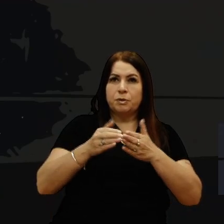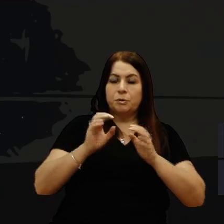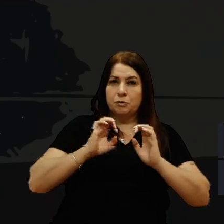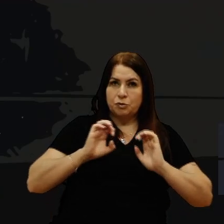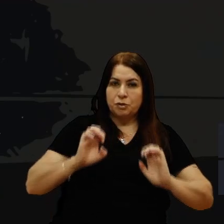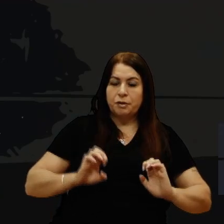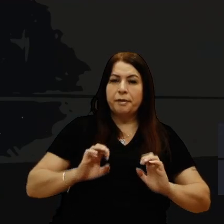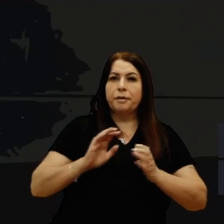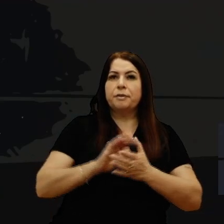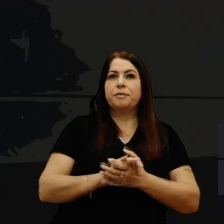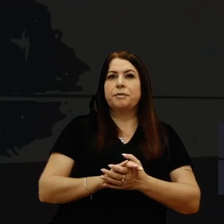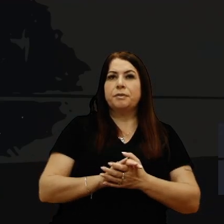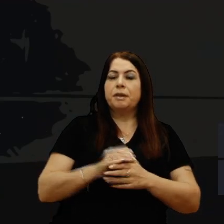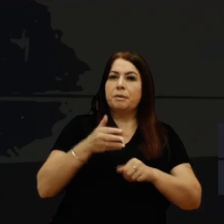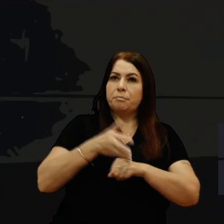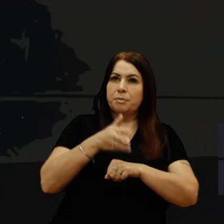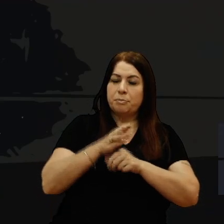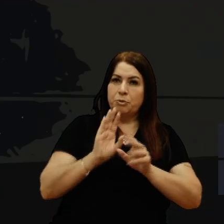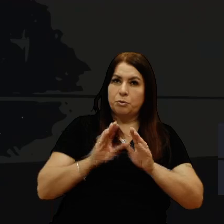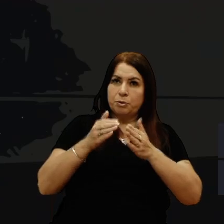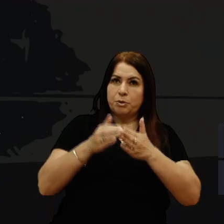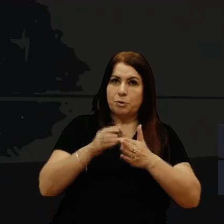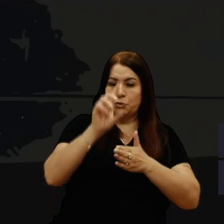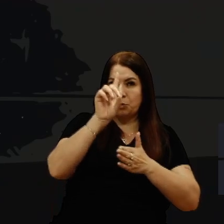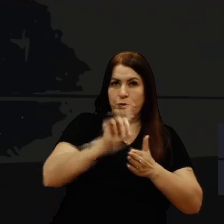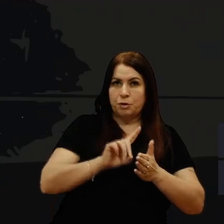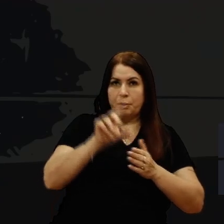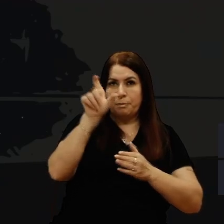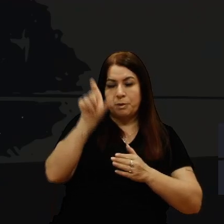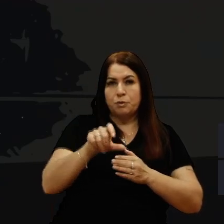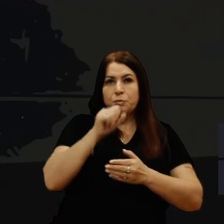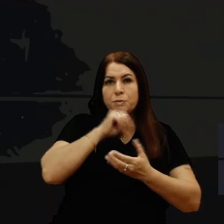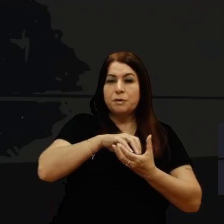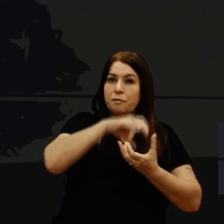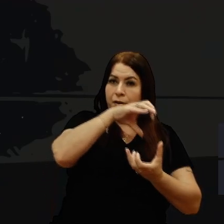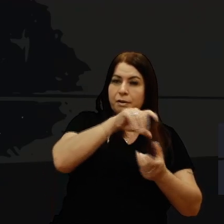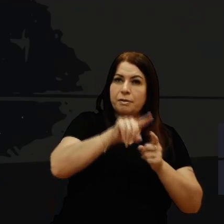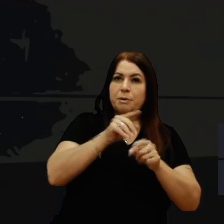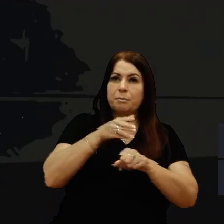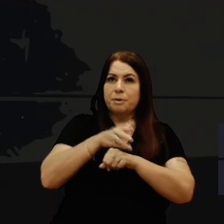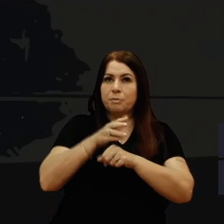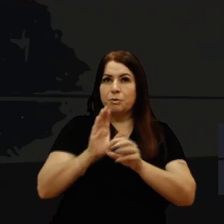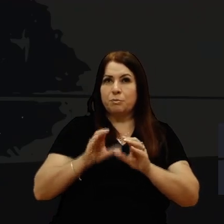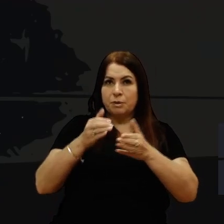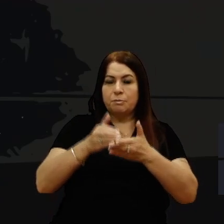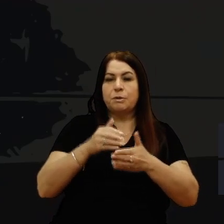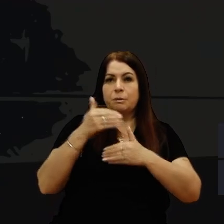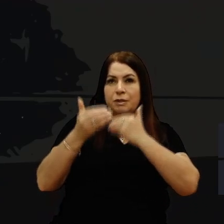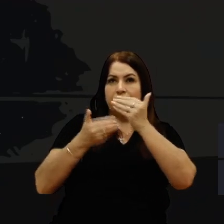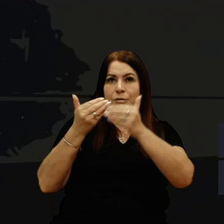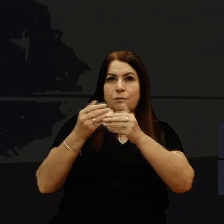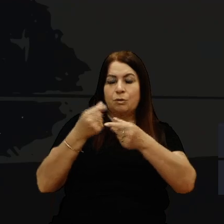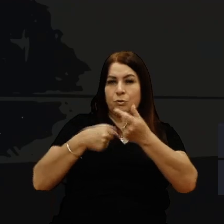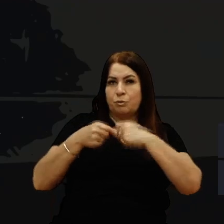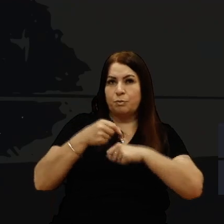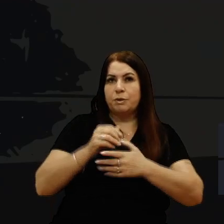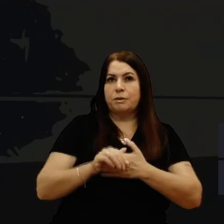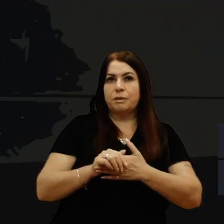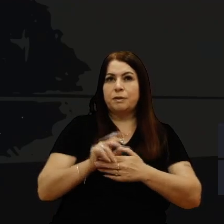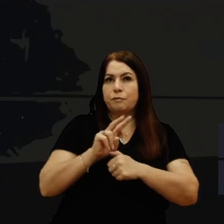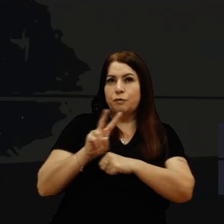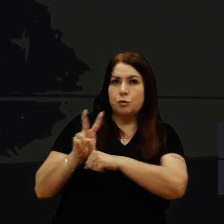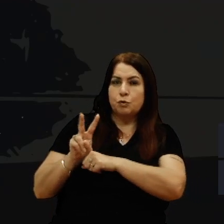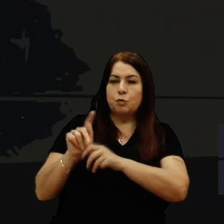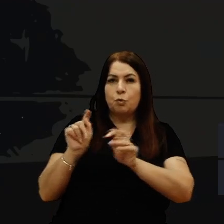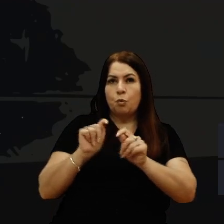Ética Parlamentar, membro da Comissão dos Direitos da Pessoa Idosa, membro da Comissão de Desenvolvimento Econômico,